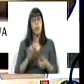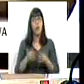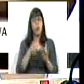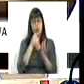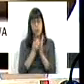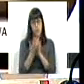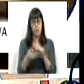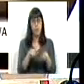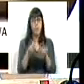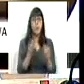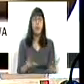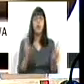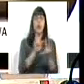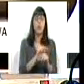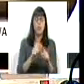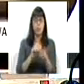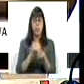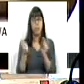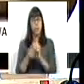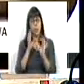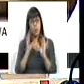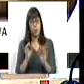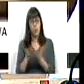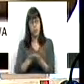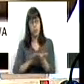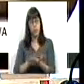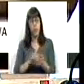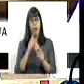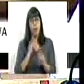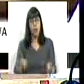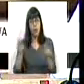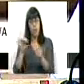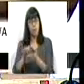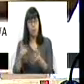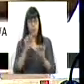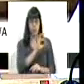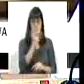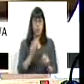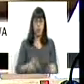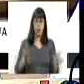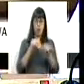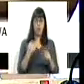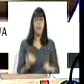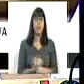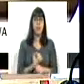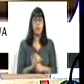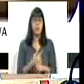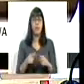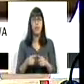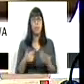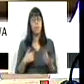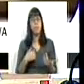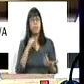aquilo que são as medidas de política inovadora, nomeadamente a reforma dos cuidados de saúde primários, a sua nova centralidade e a dotação de novos serviços,